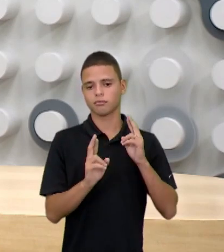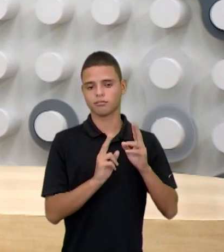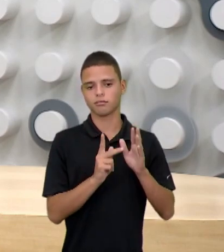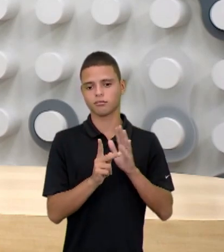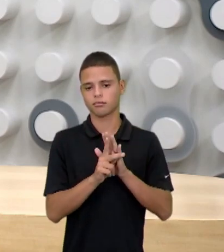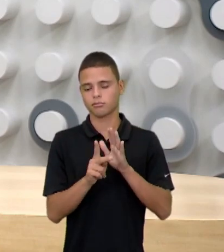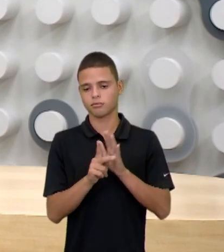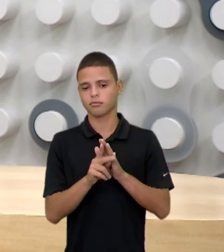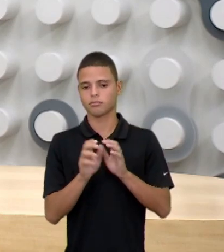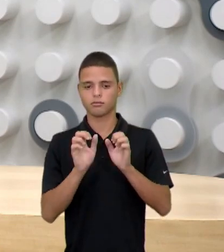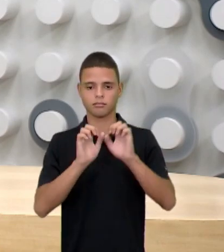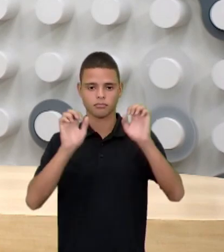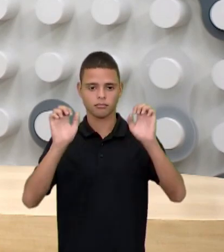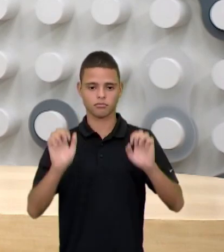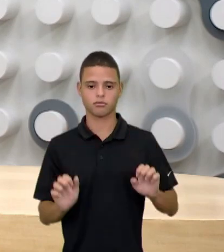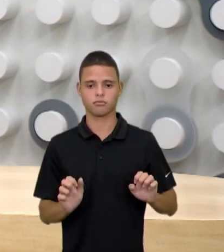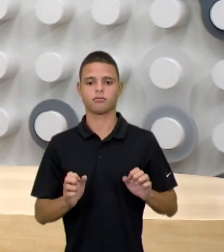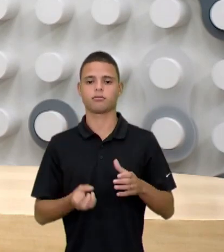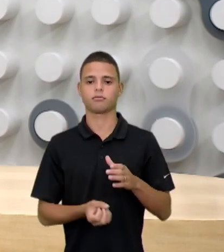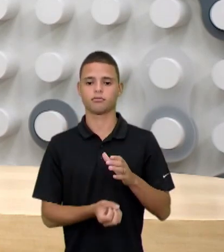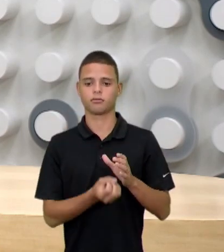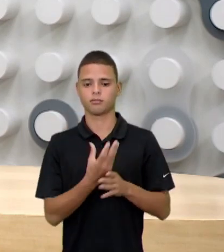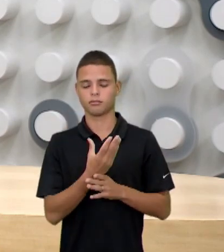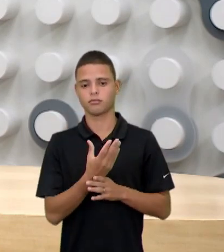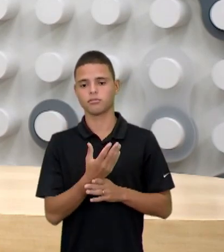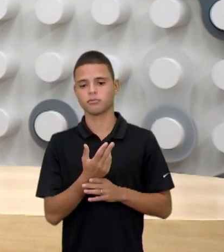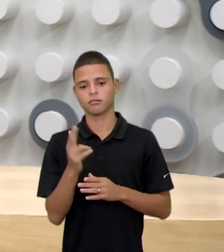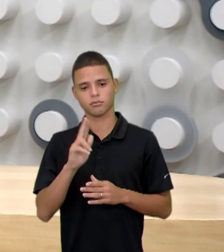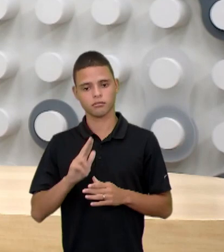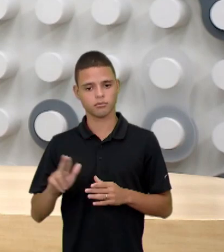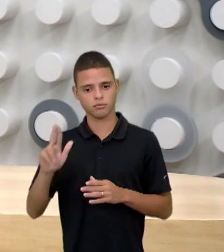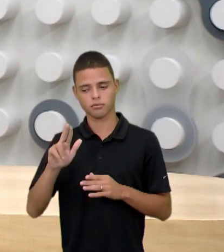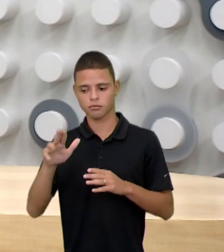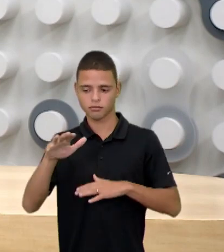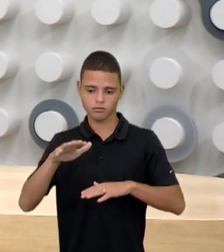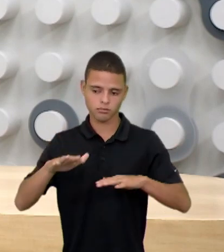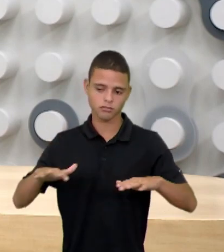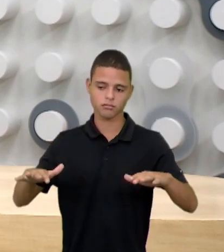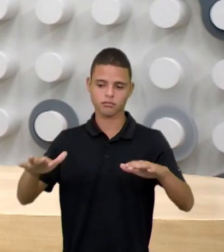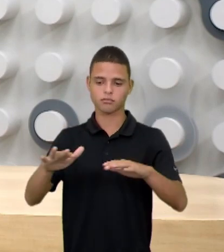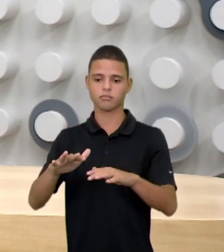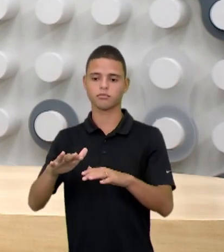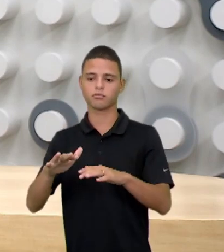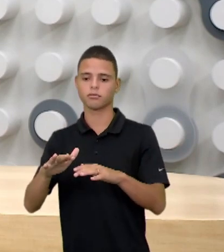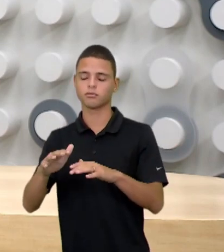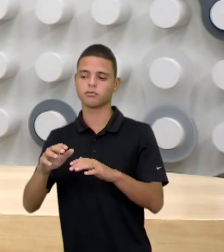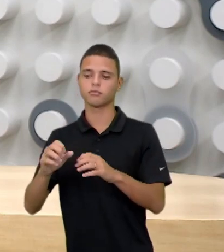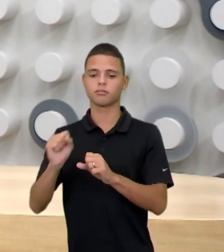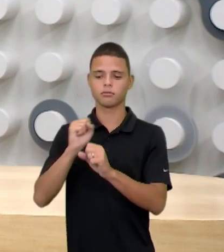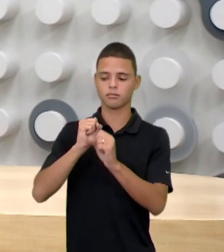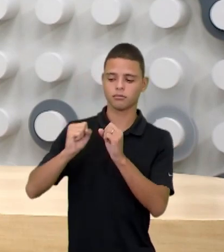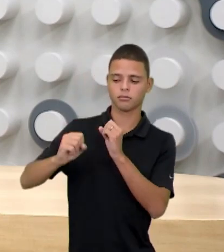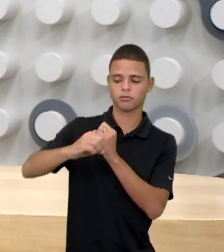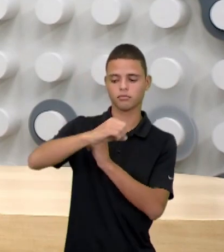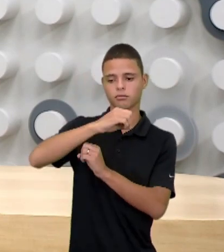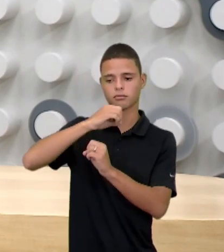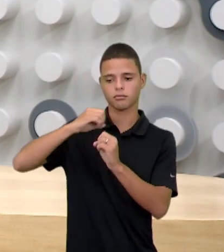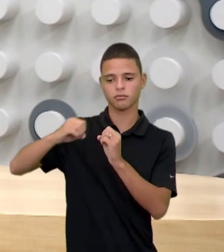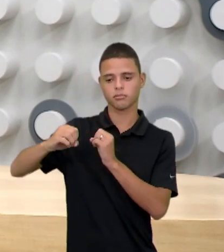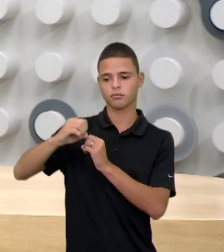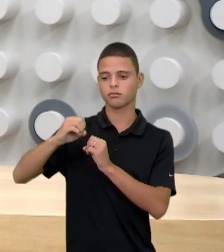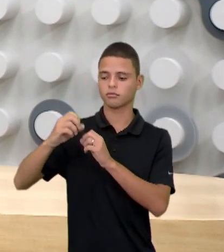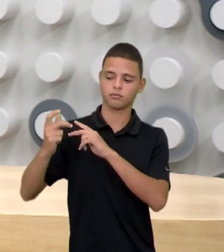né, da formação, né, passando rapidinho aí pelo universo, né, a formação do nosso sistema solar, dos planetas,